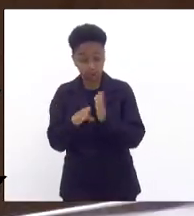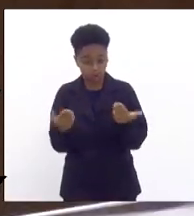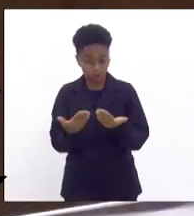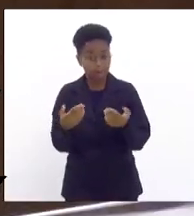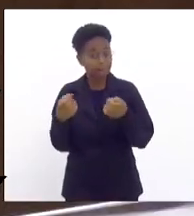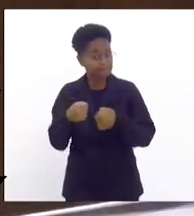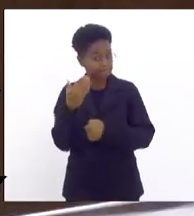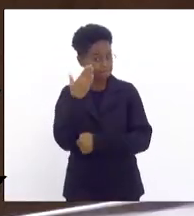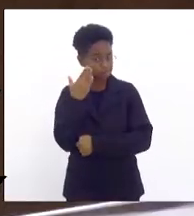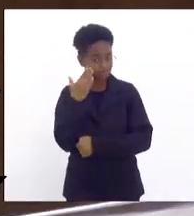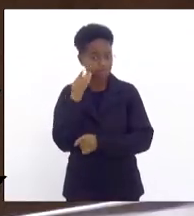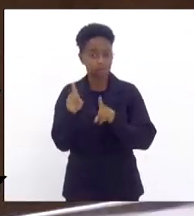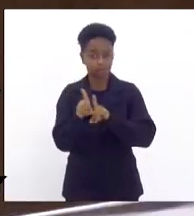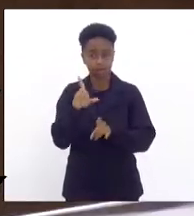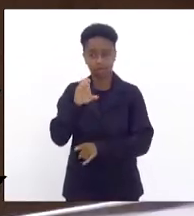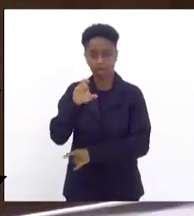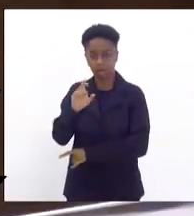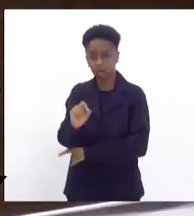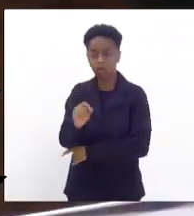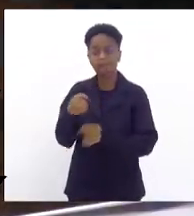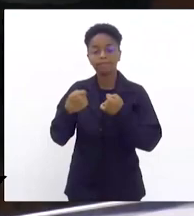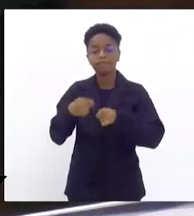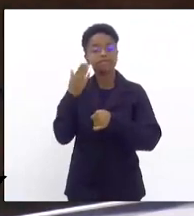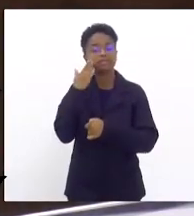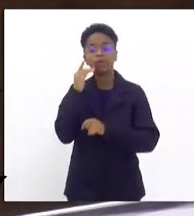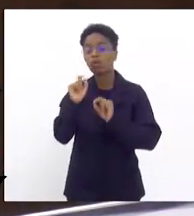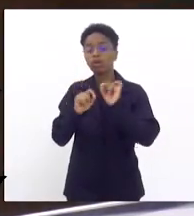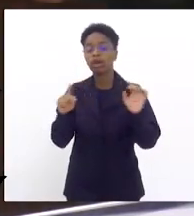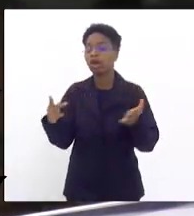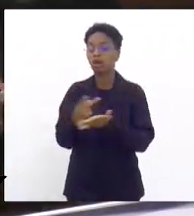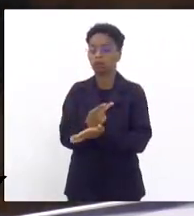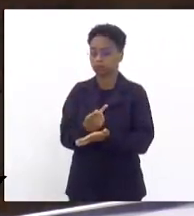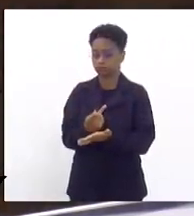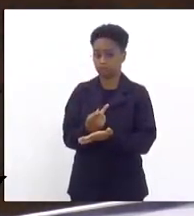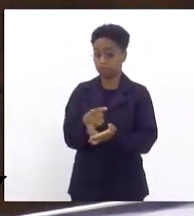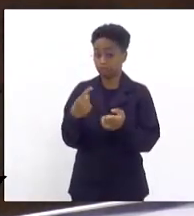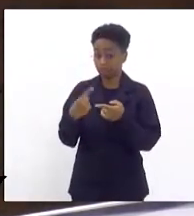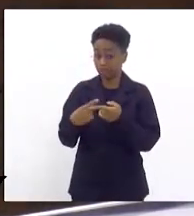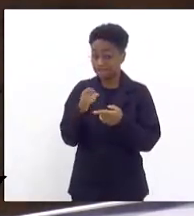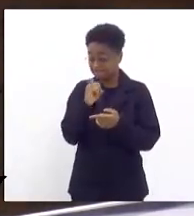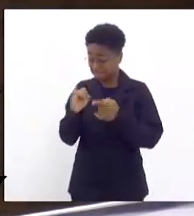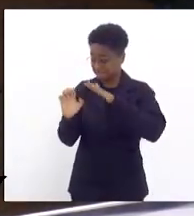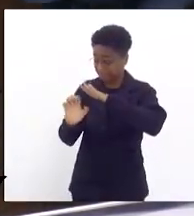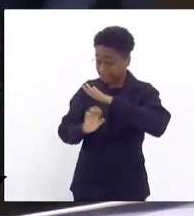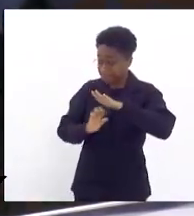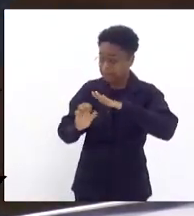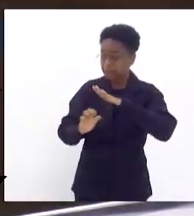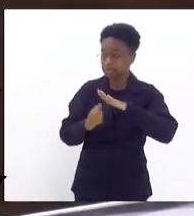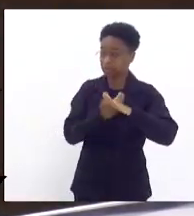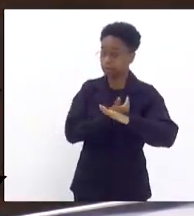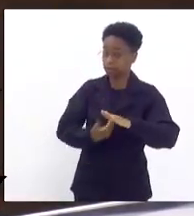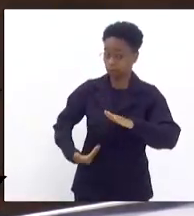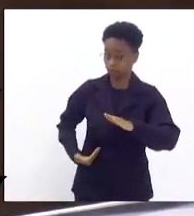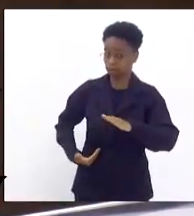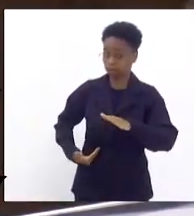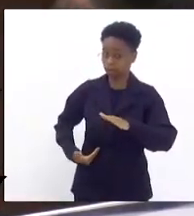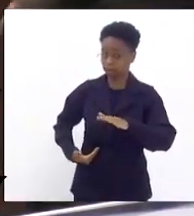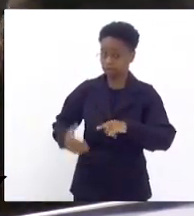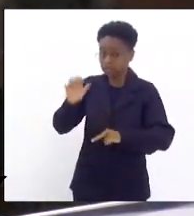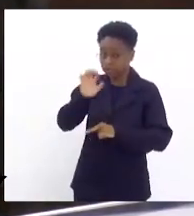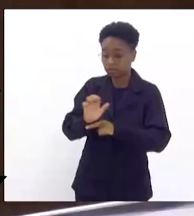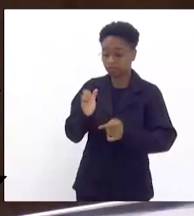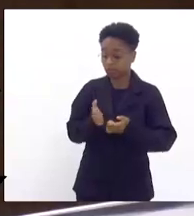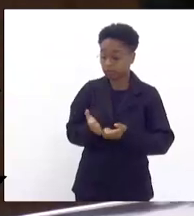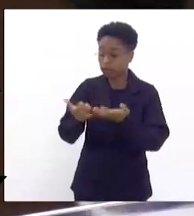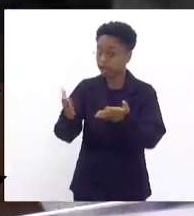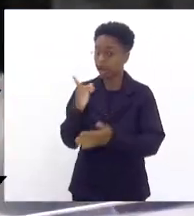procurar saber, deputado Léo, o que eles estão fazendo nas manobras. Porque, senão, uma empresa pública estatal, nós fornecemos